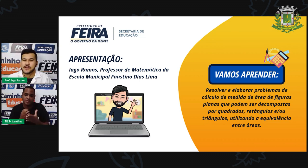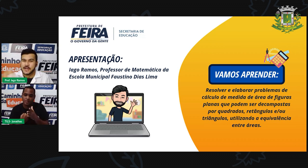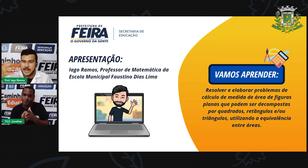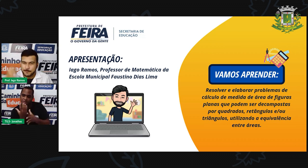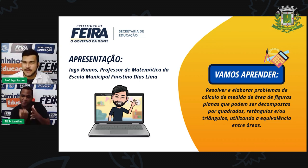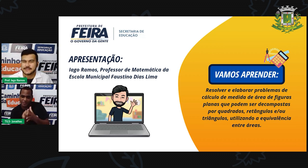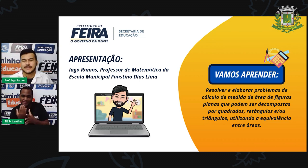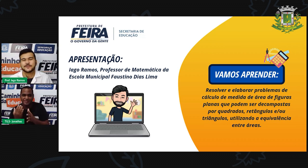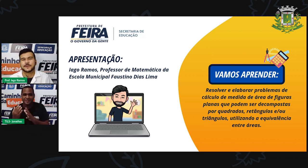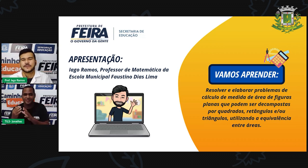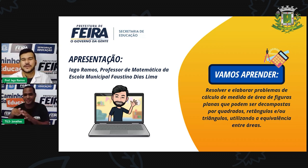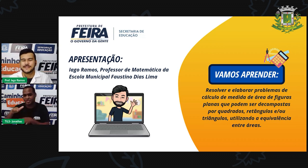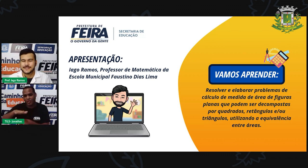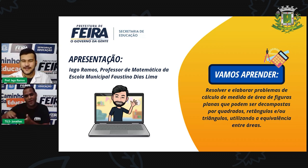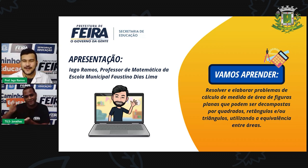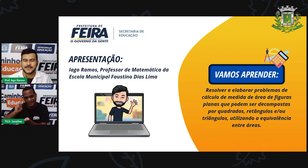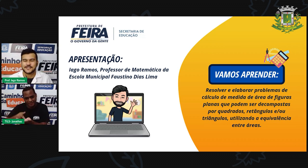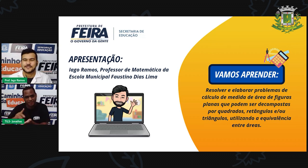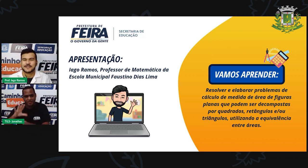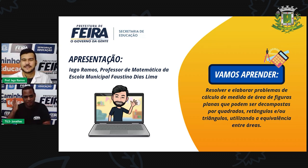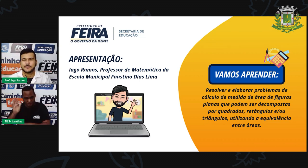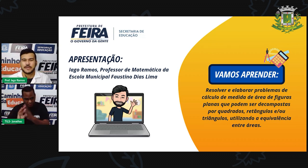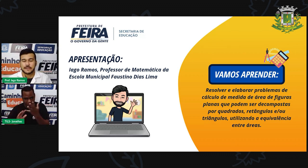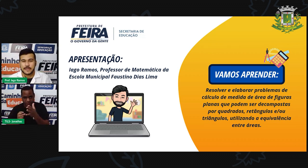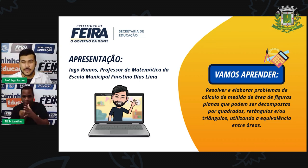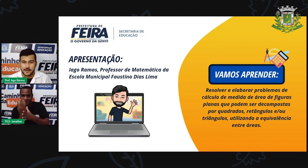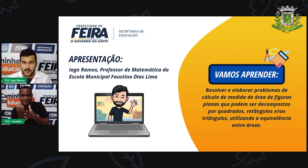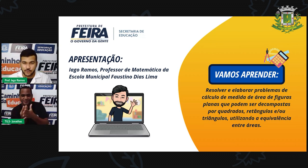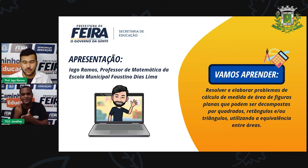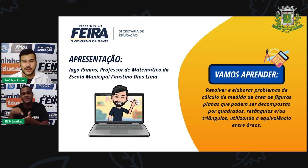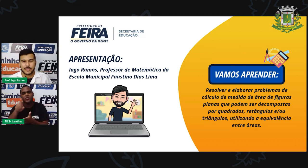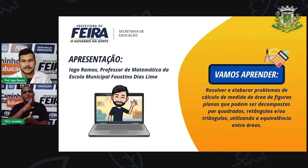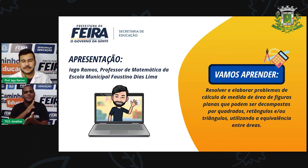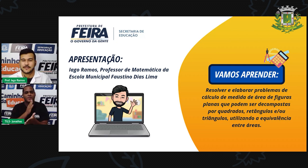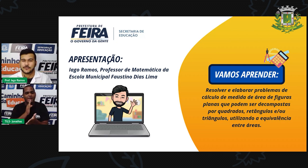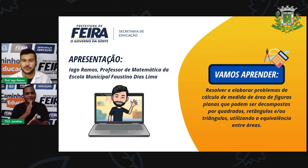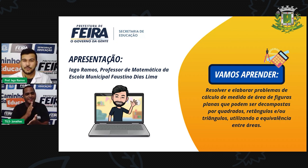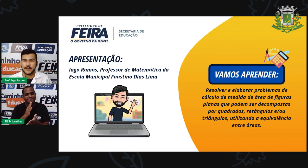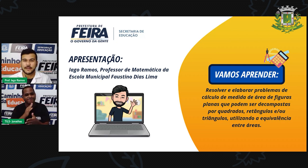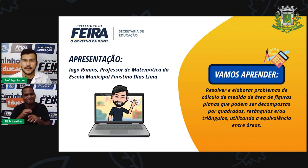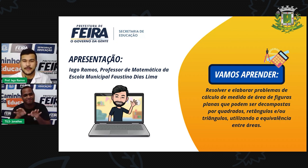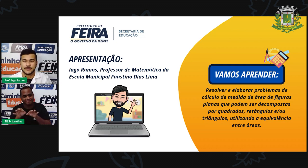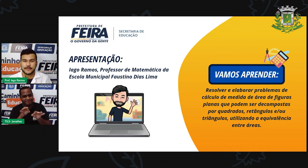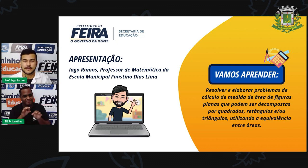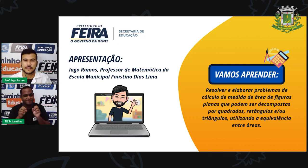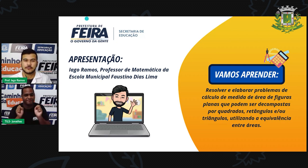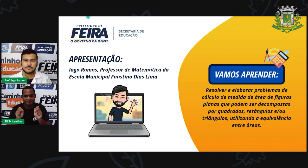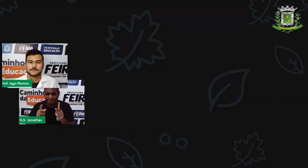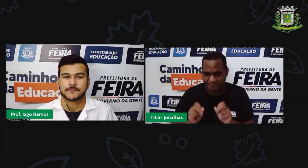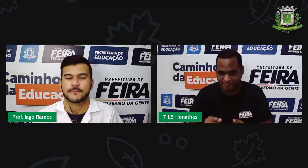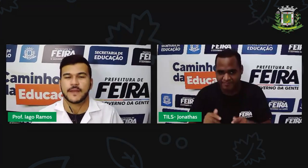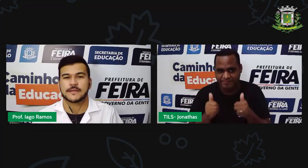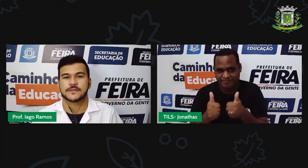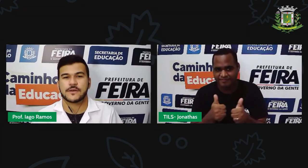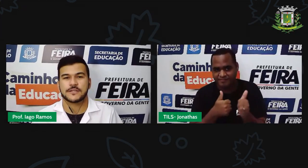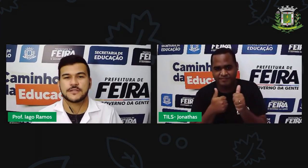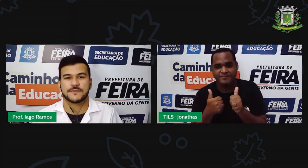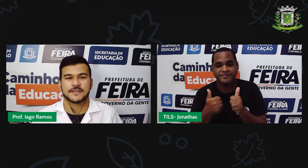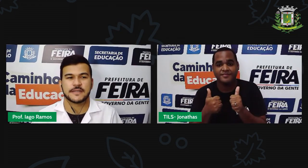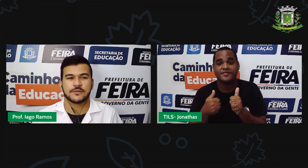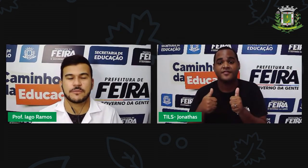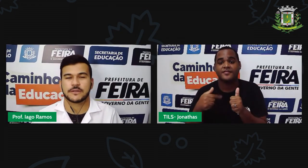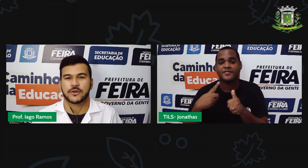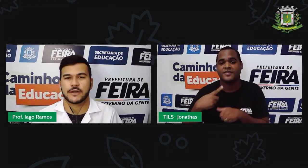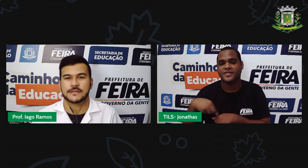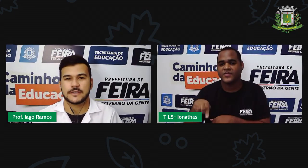no mundo real aparecendo para nós a gente vai saber lidar com elas tudo bem Então é